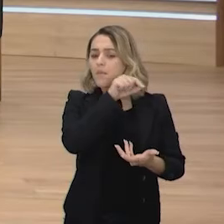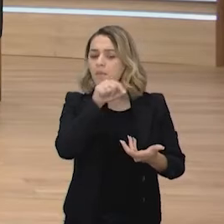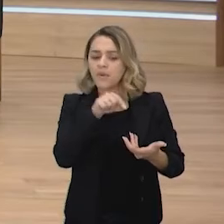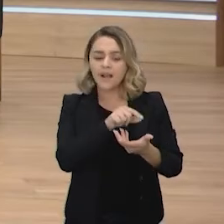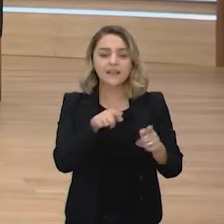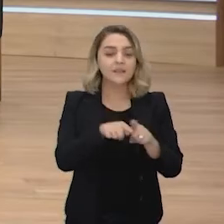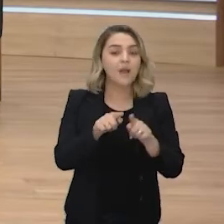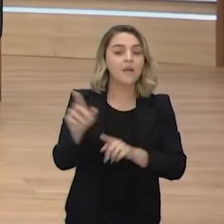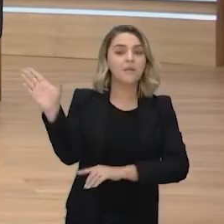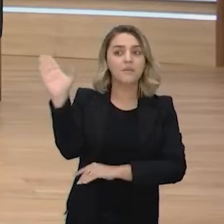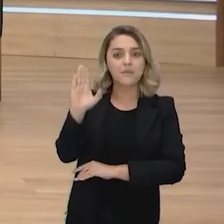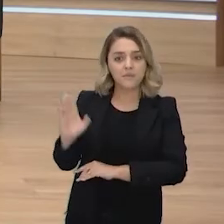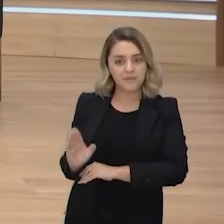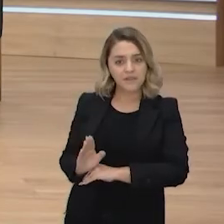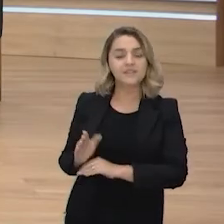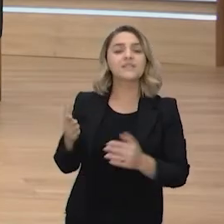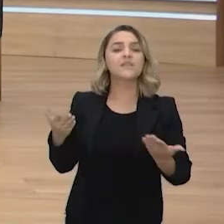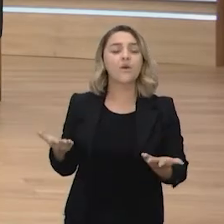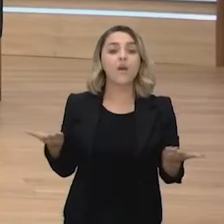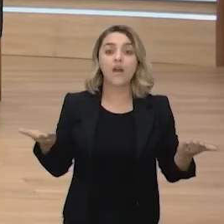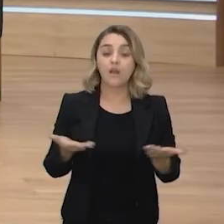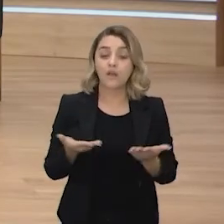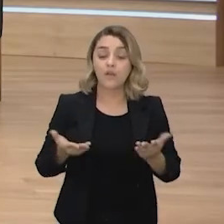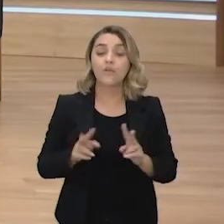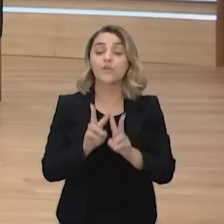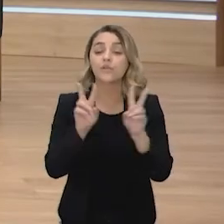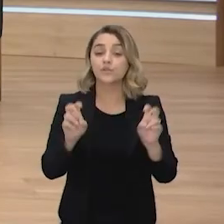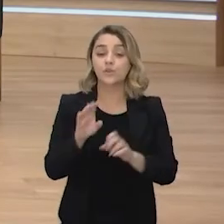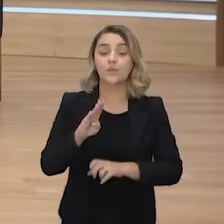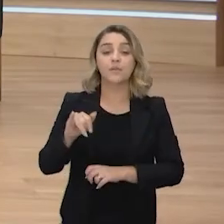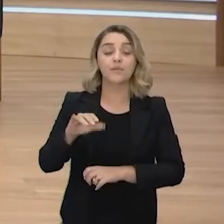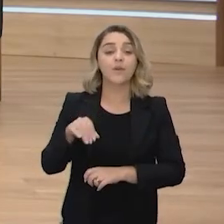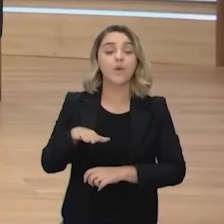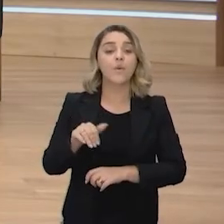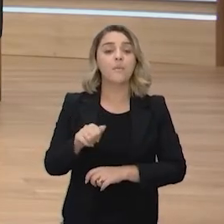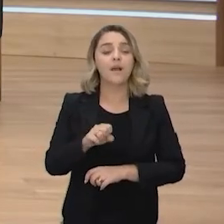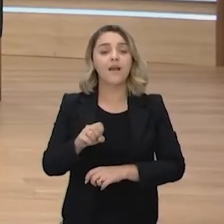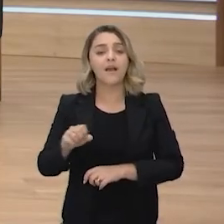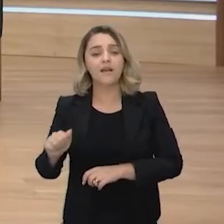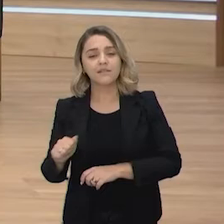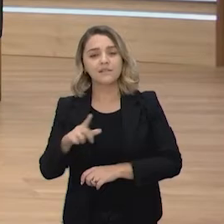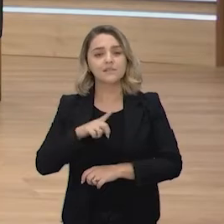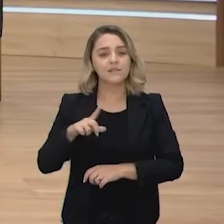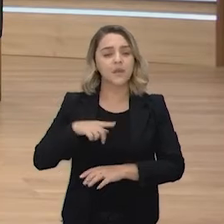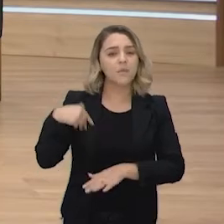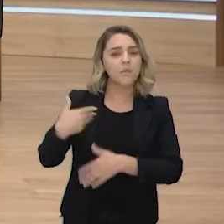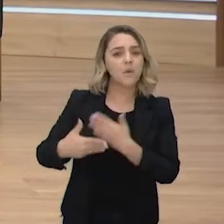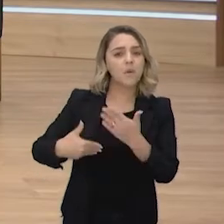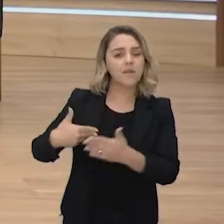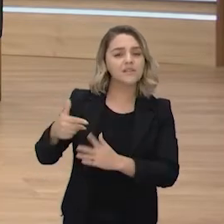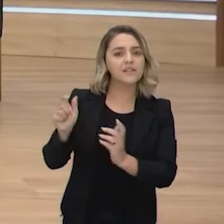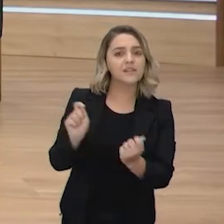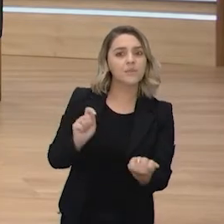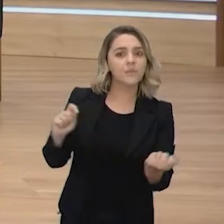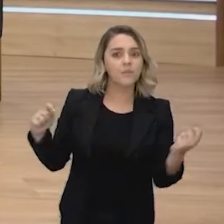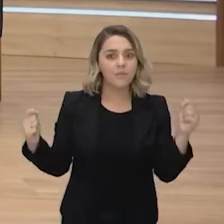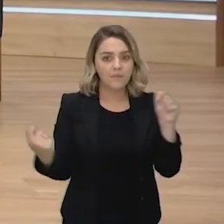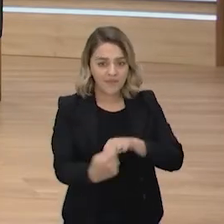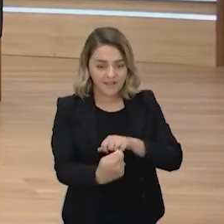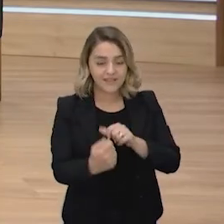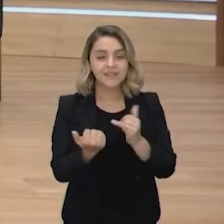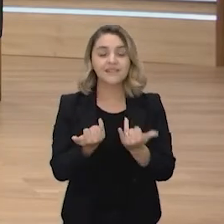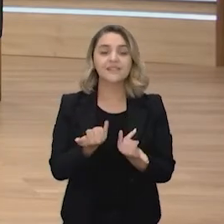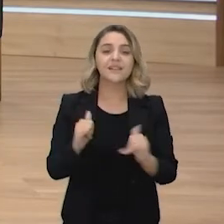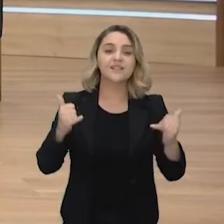sobre biomassa, e a gente começou a ver das possibilidades aí de processos de transformar essa biomassa em energia. E agora a